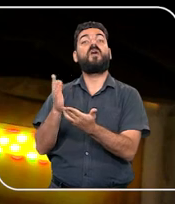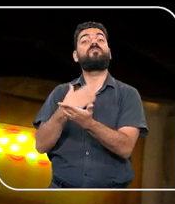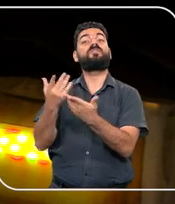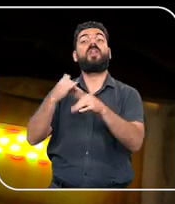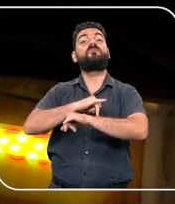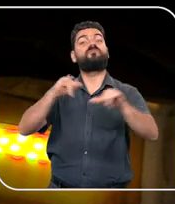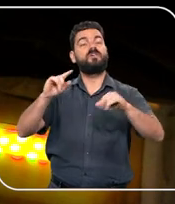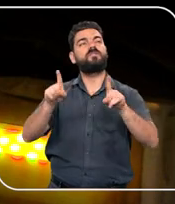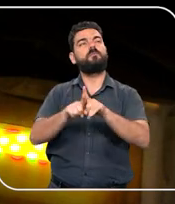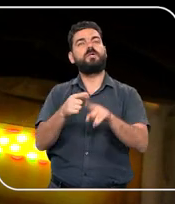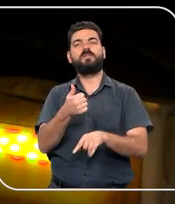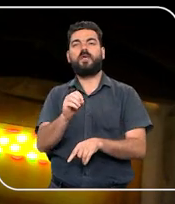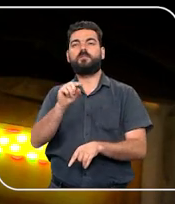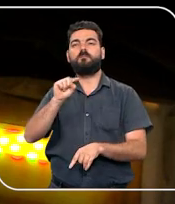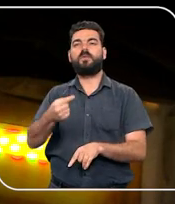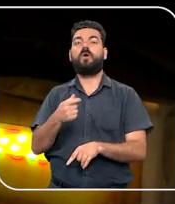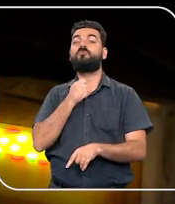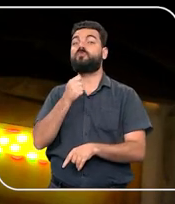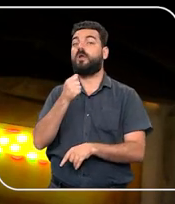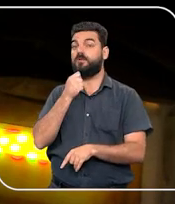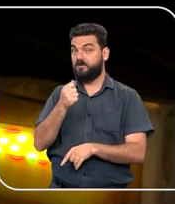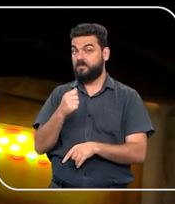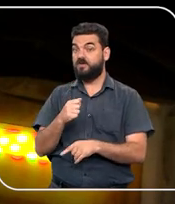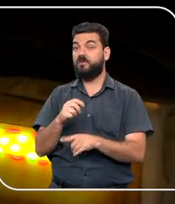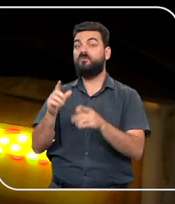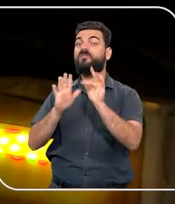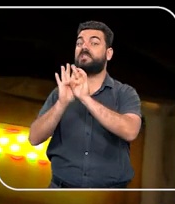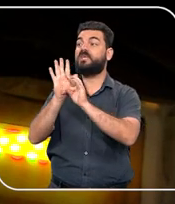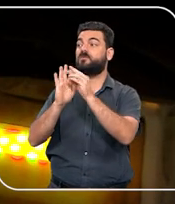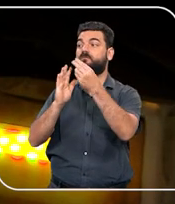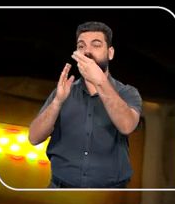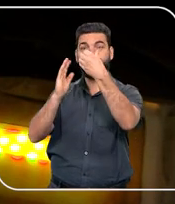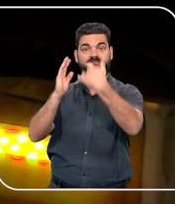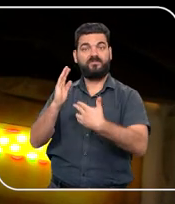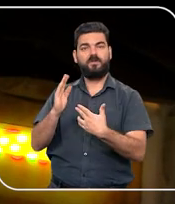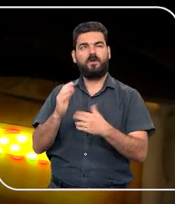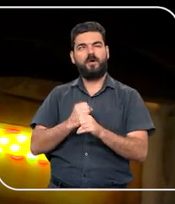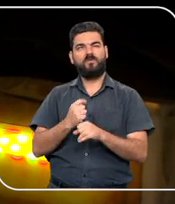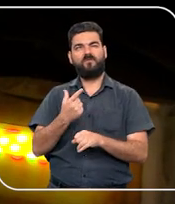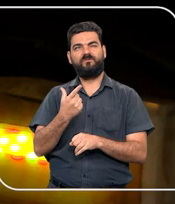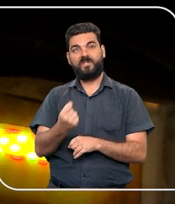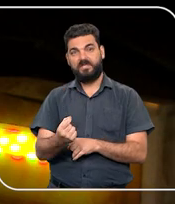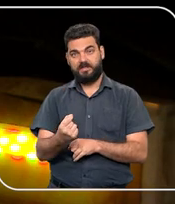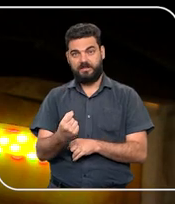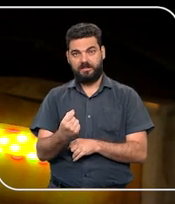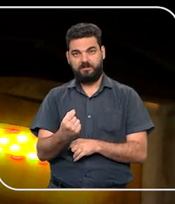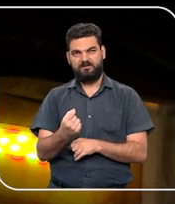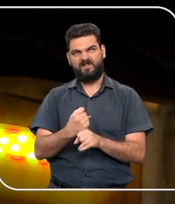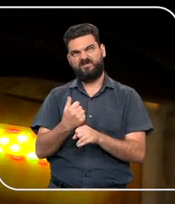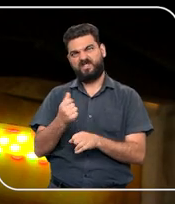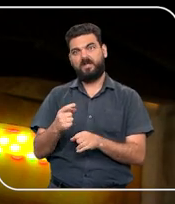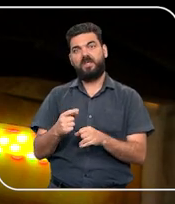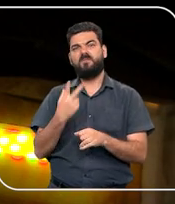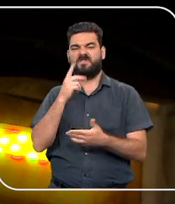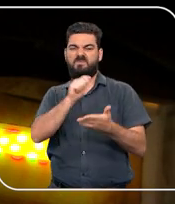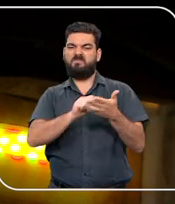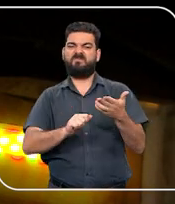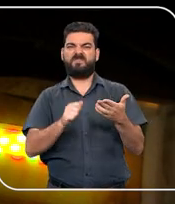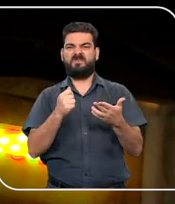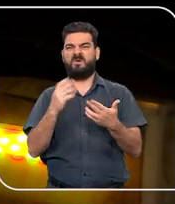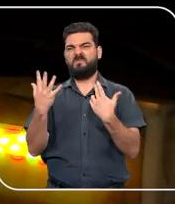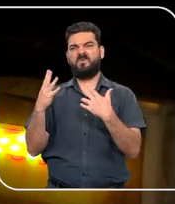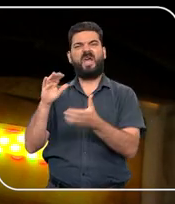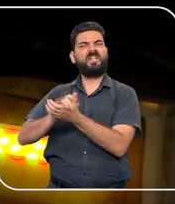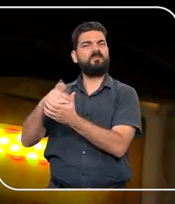responsável pela revista e de R 10.000 ao jornalista autor do texto publicada em 2020 a nota sugeria certo